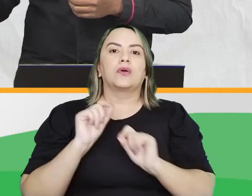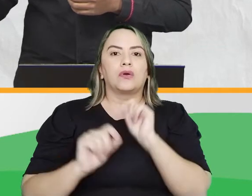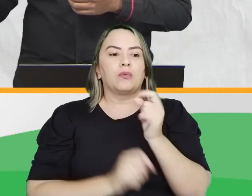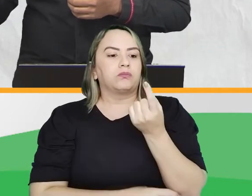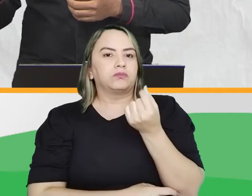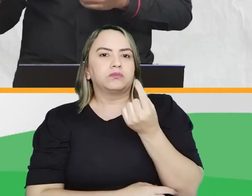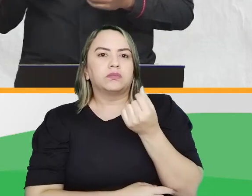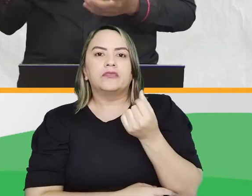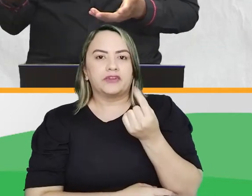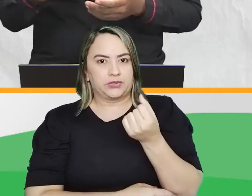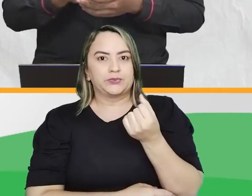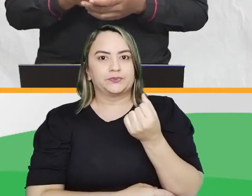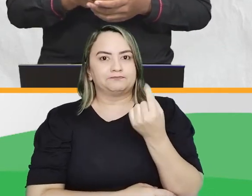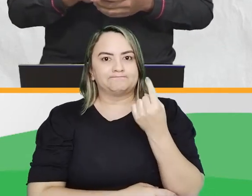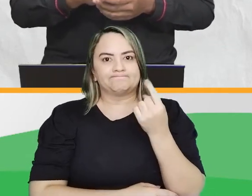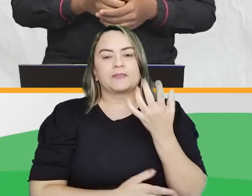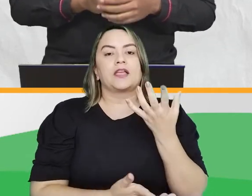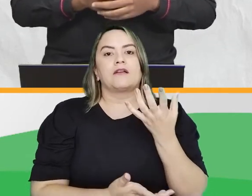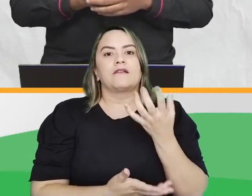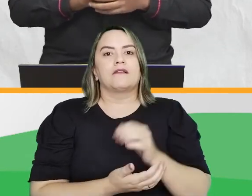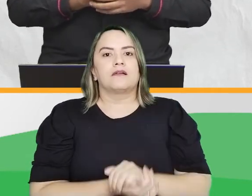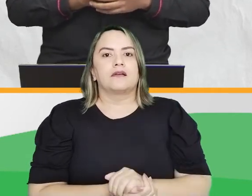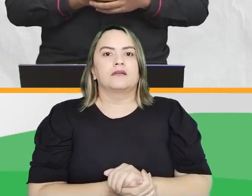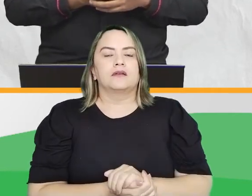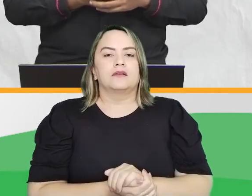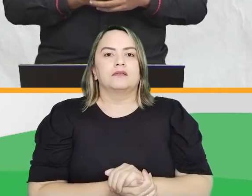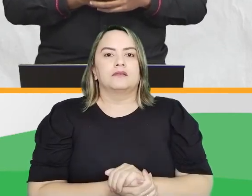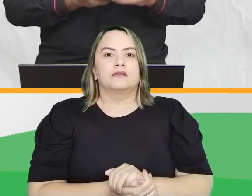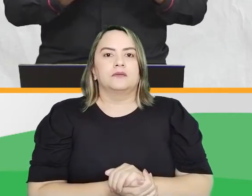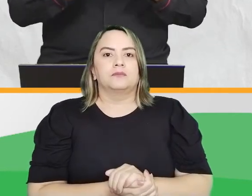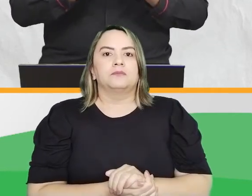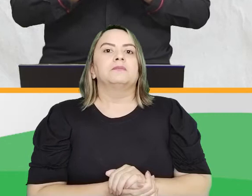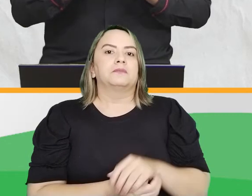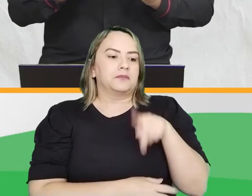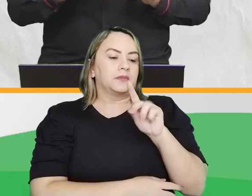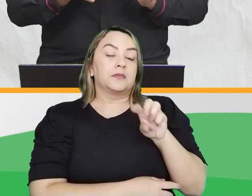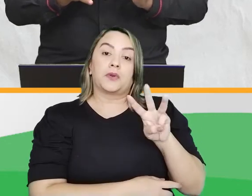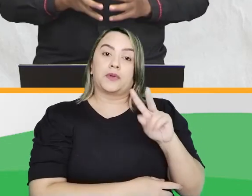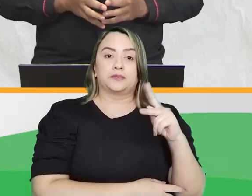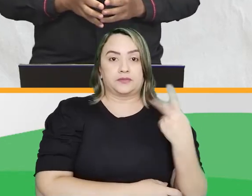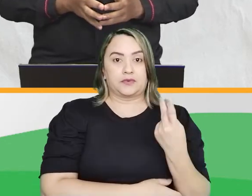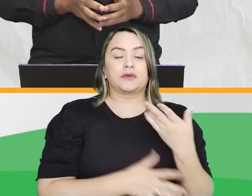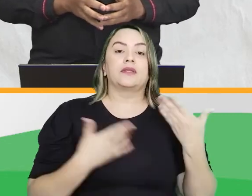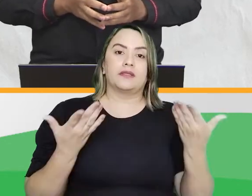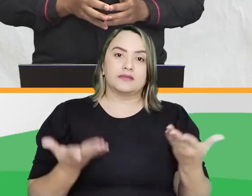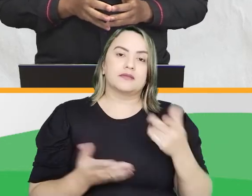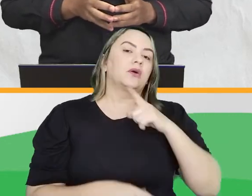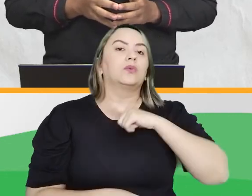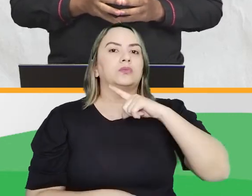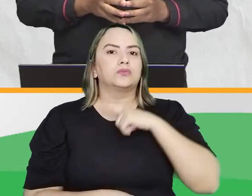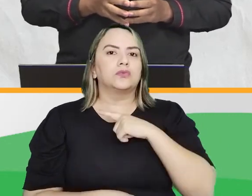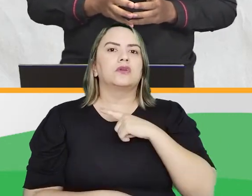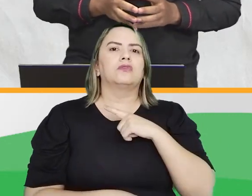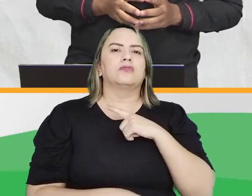certo valor, né, em reais para cada quilowatt-hora. Então, imagina que um aparelho elétrico qualquer,